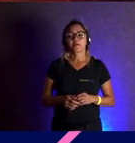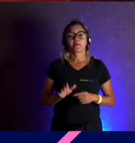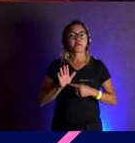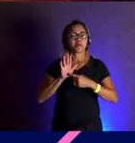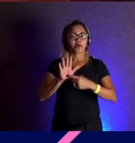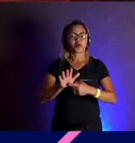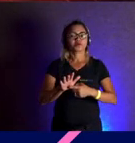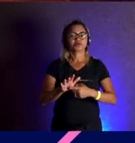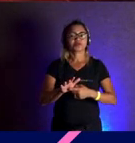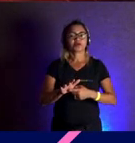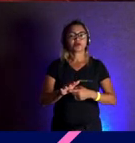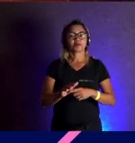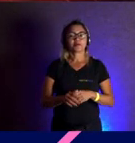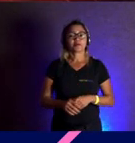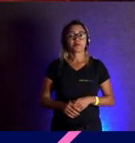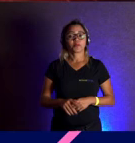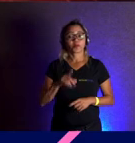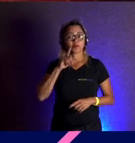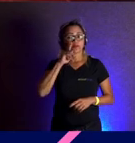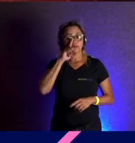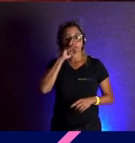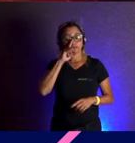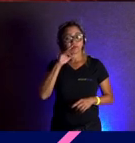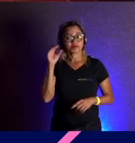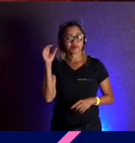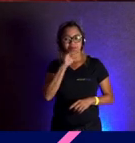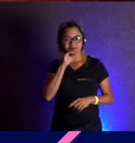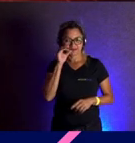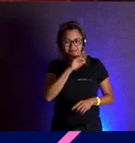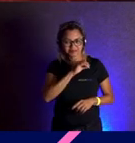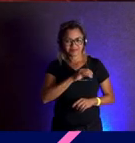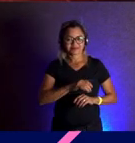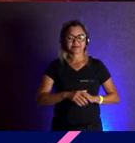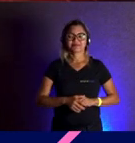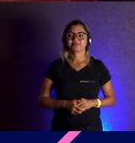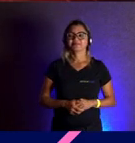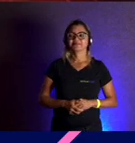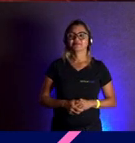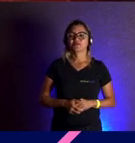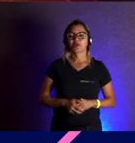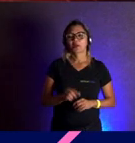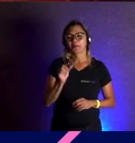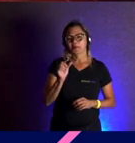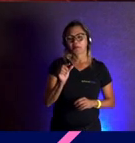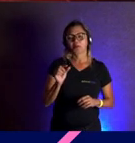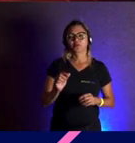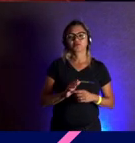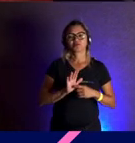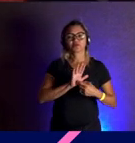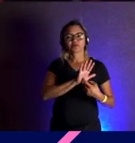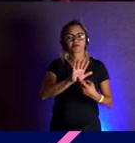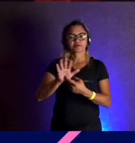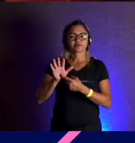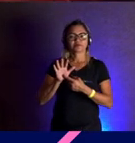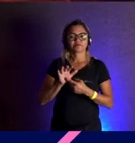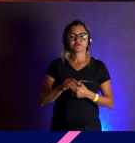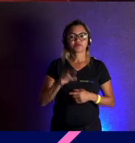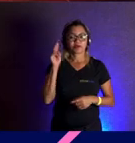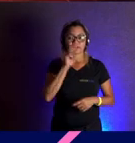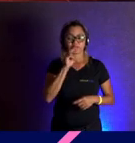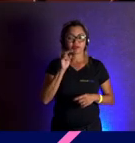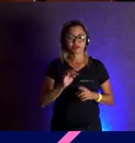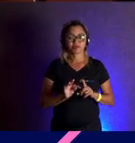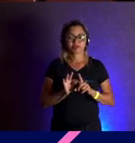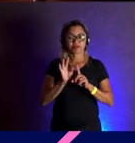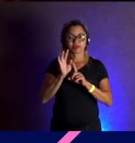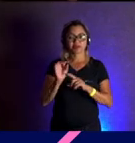aponta para o grau de emergência. E um pouco do que talvez a cobertura de emergência